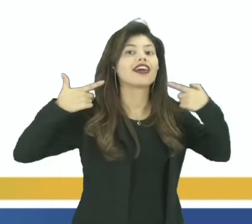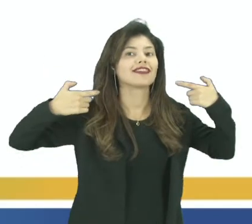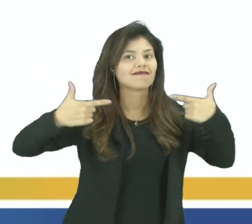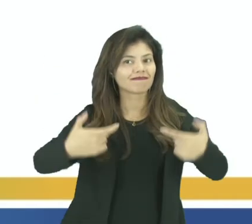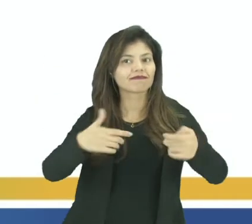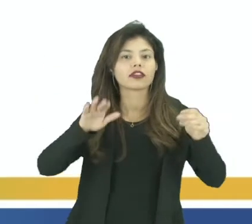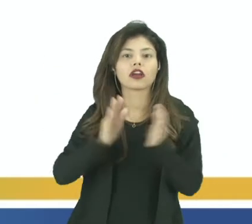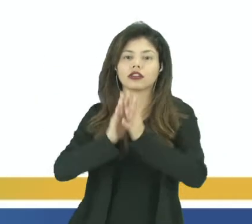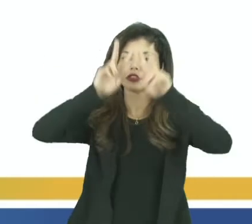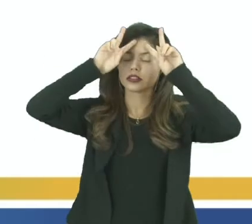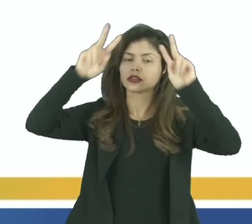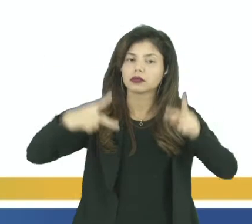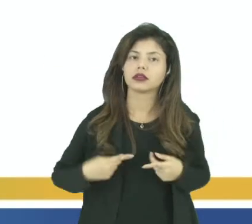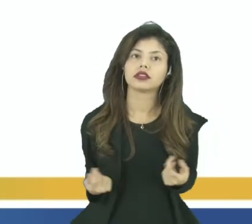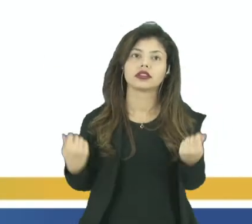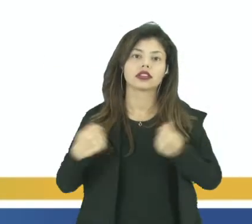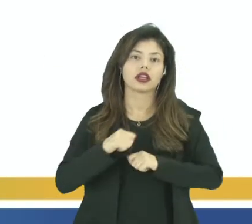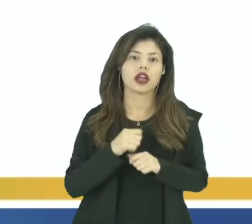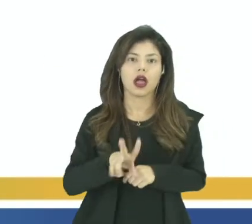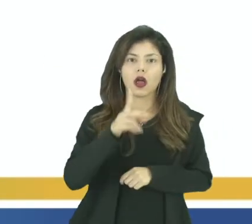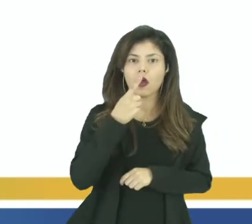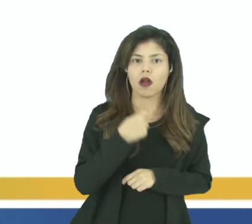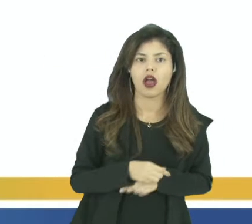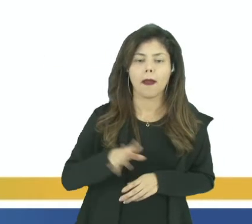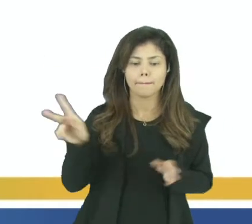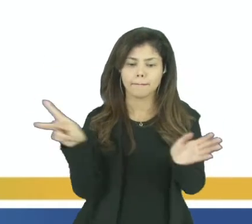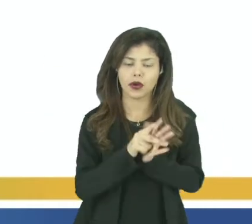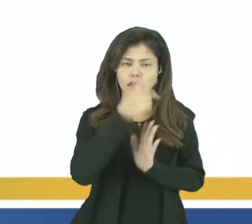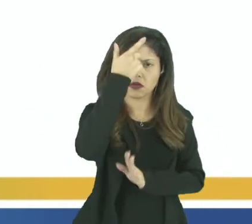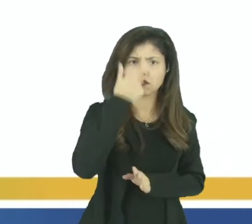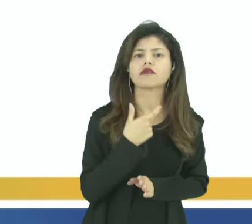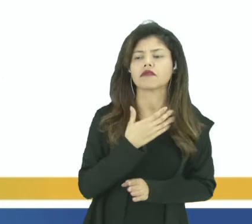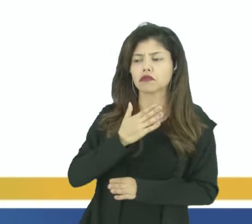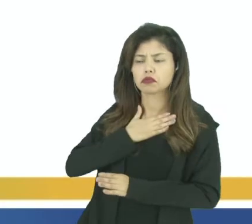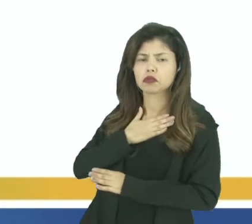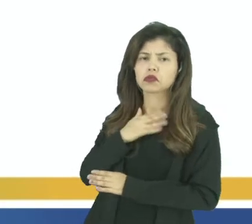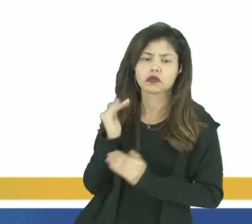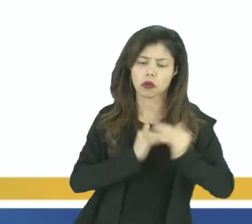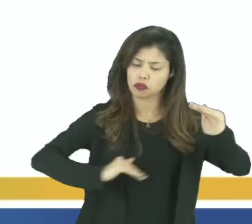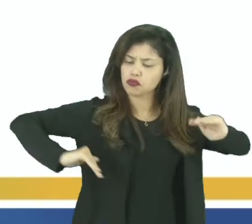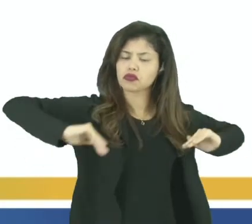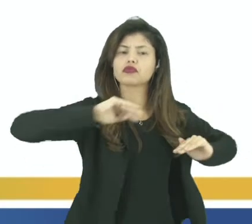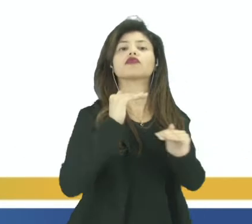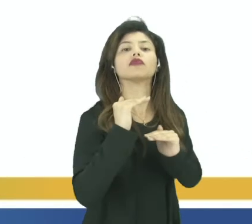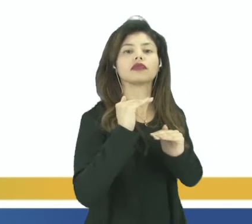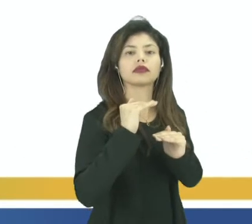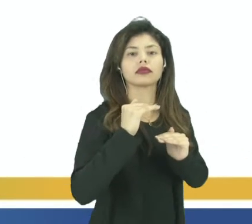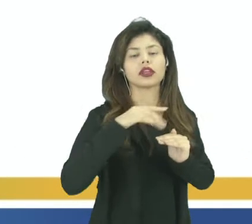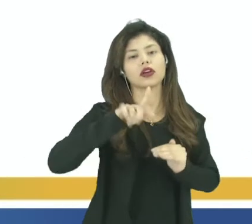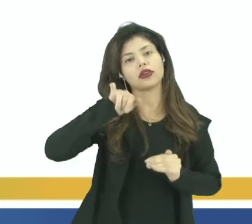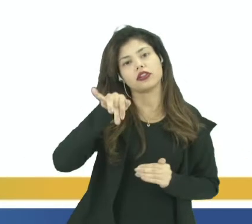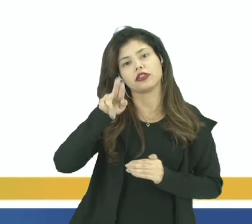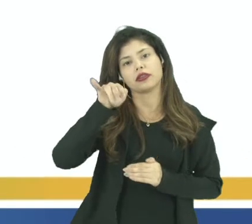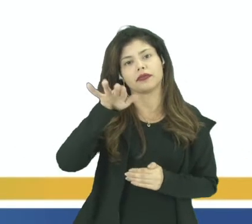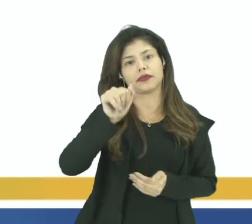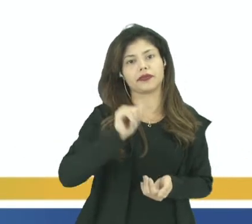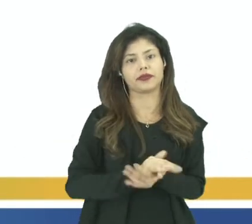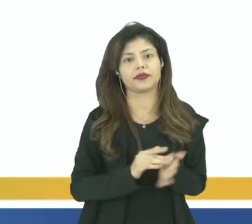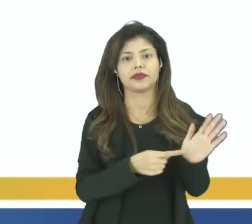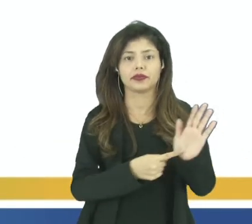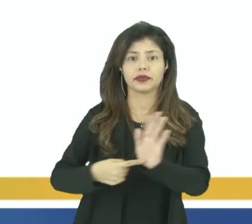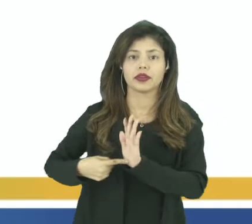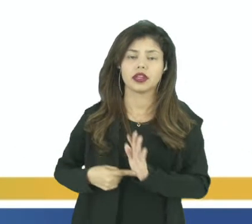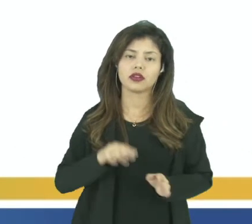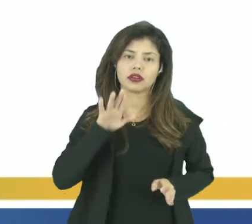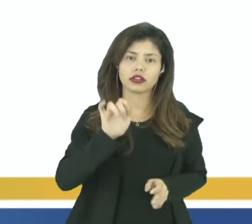O ser humano, que é egoísta, se submete a um poder maior, somente para que ele possa viver em